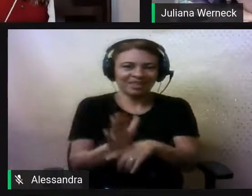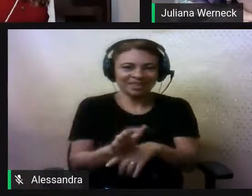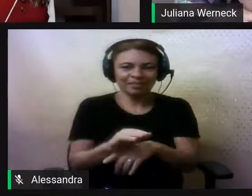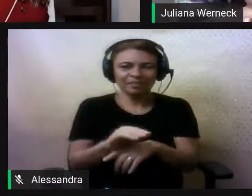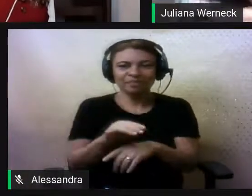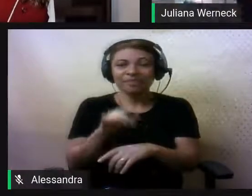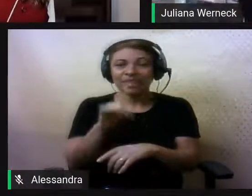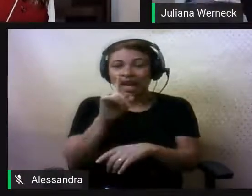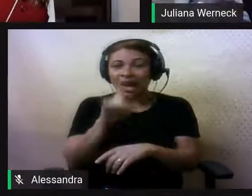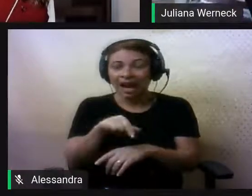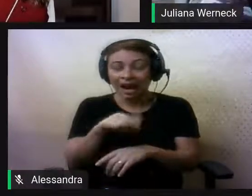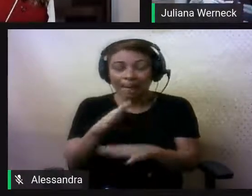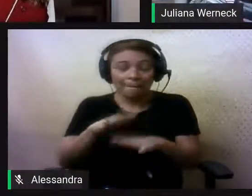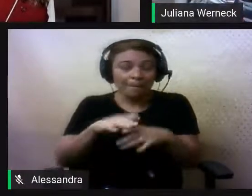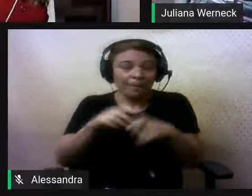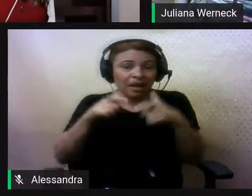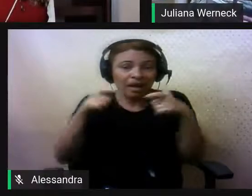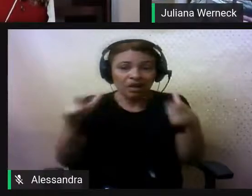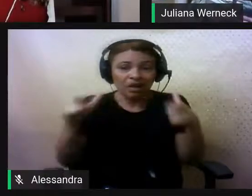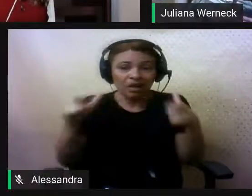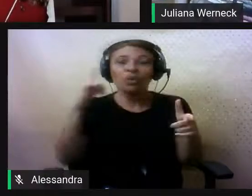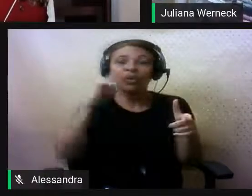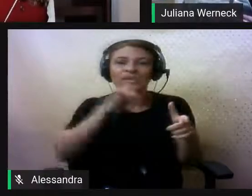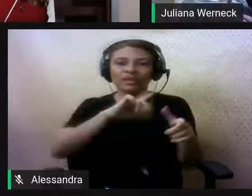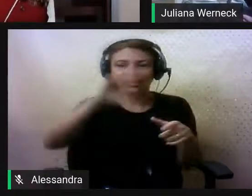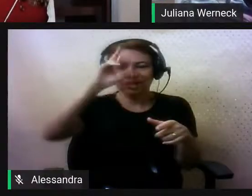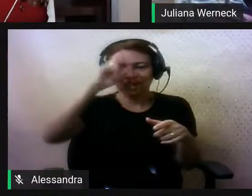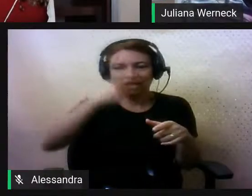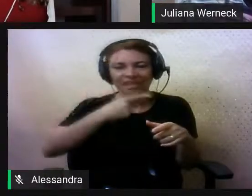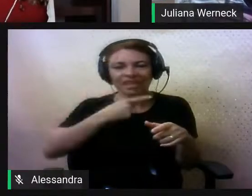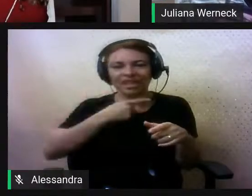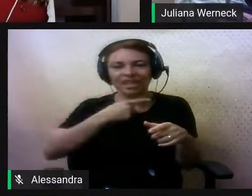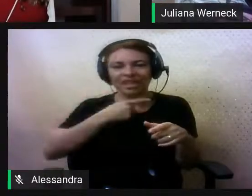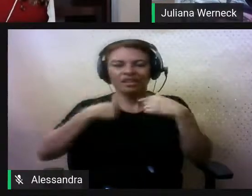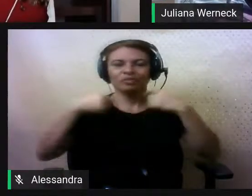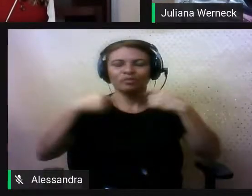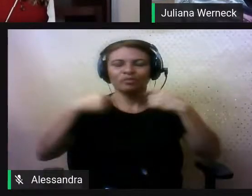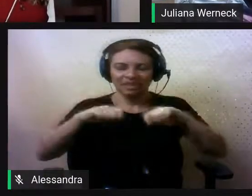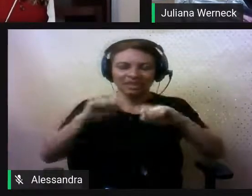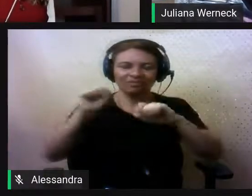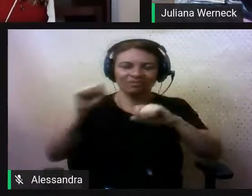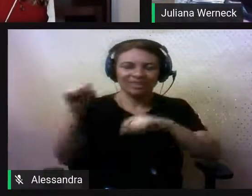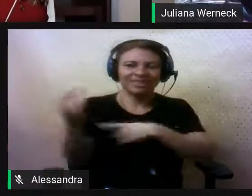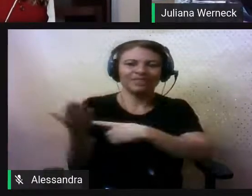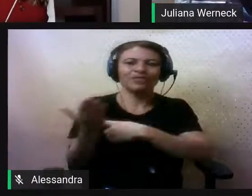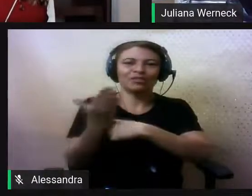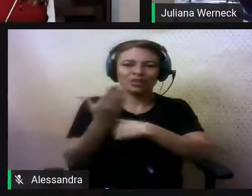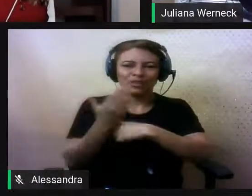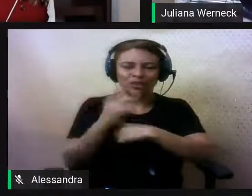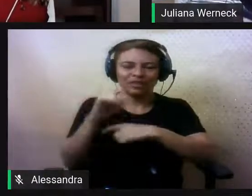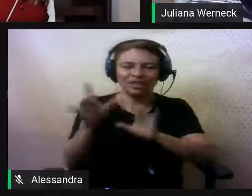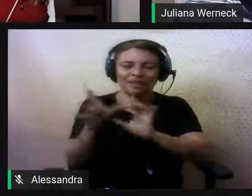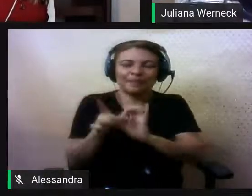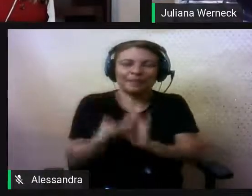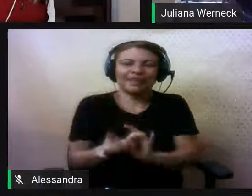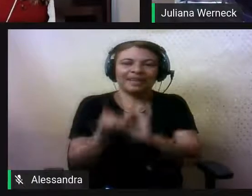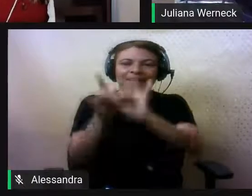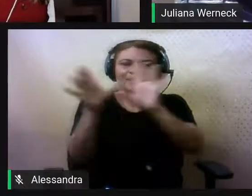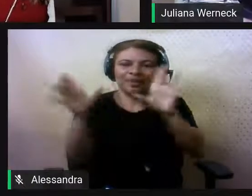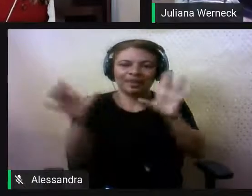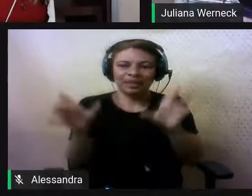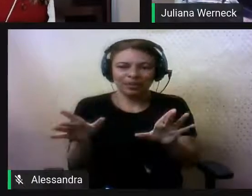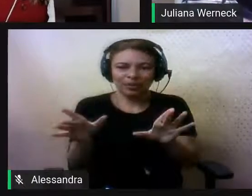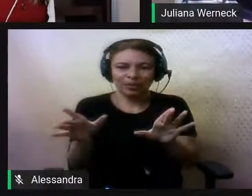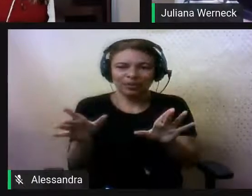A minha maior conquista de autonomia foi aceitar que eu precisava de ajuda. Foi a coisa que mais me libertou. Aceitar que